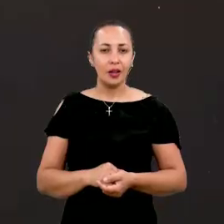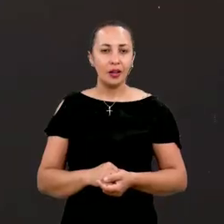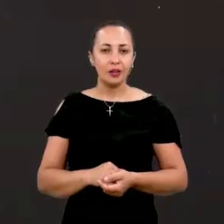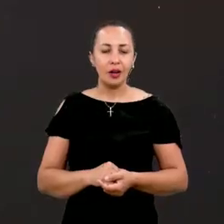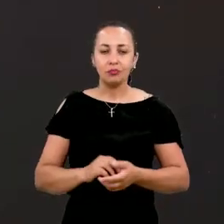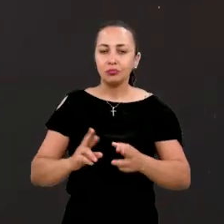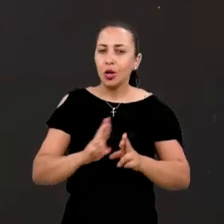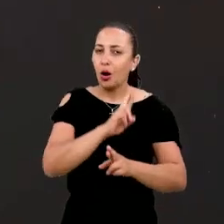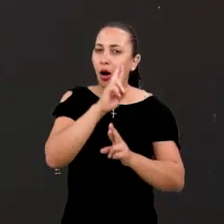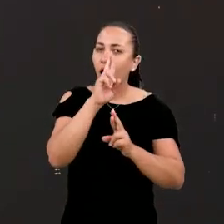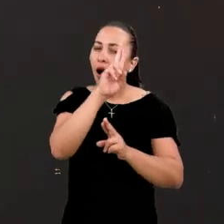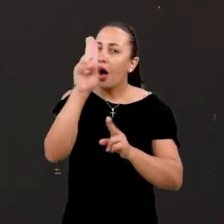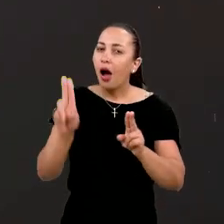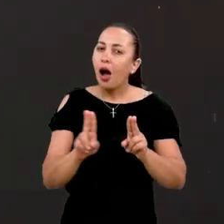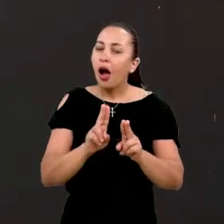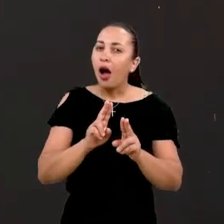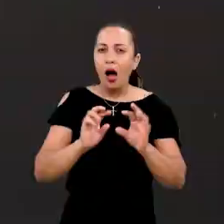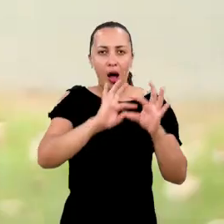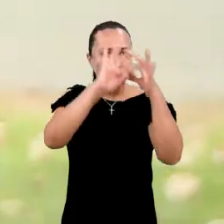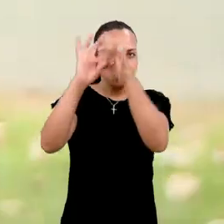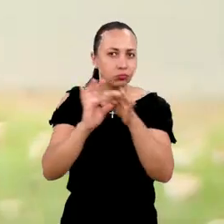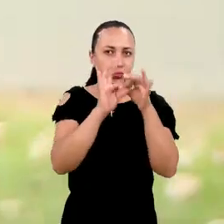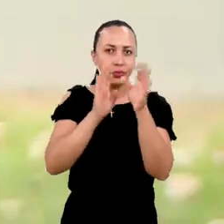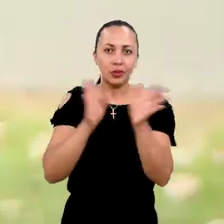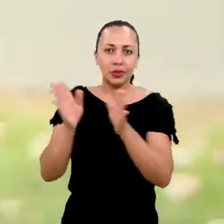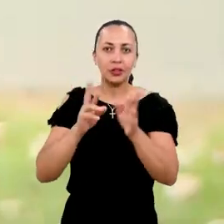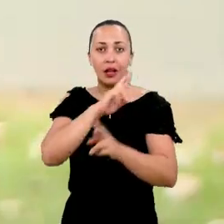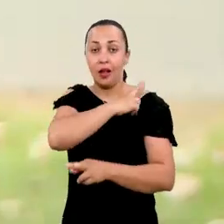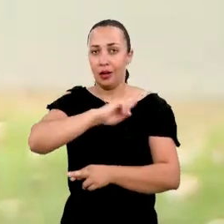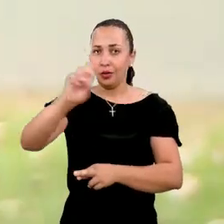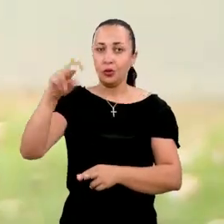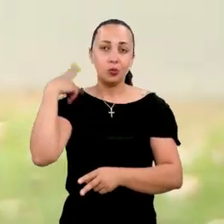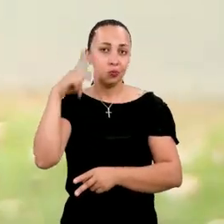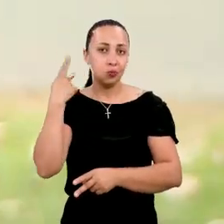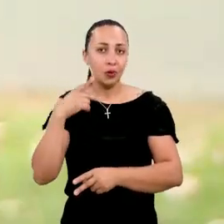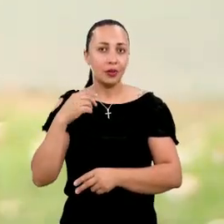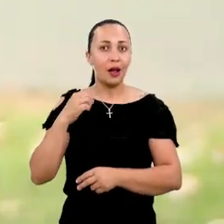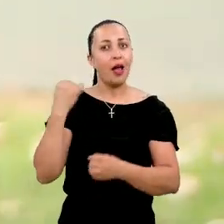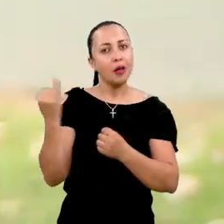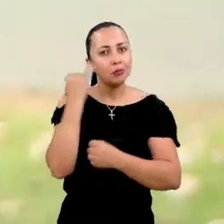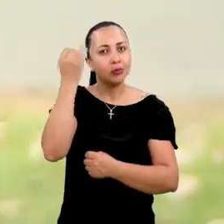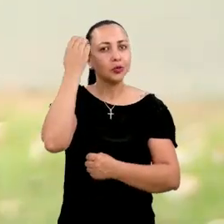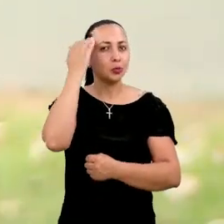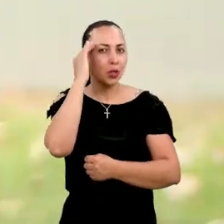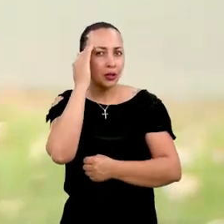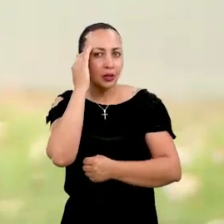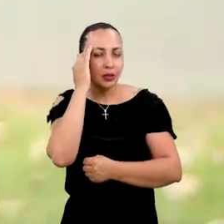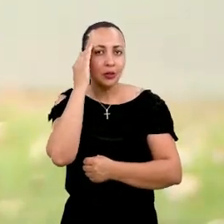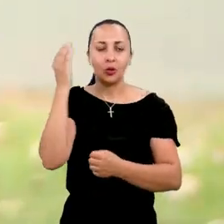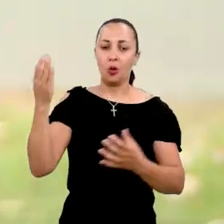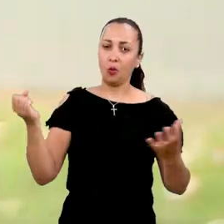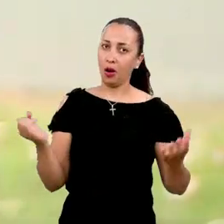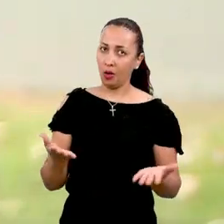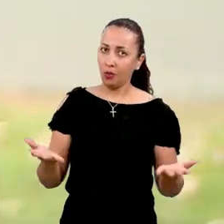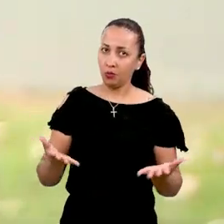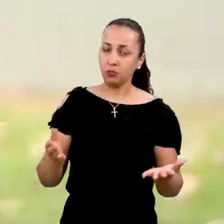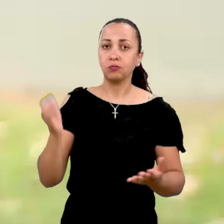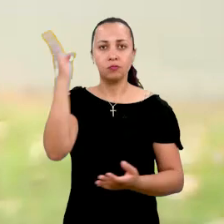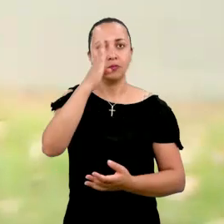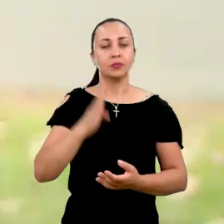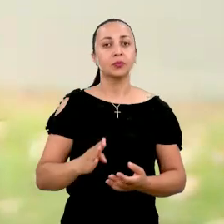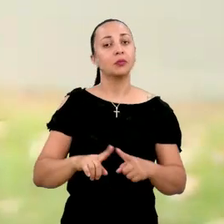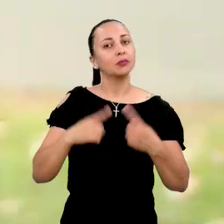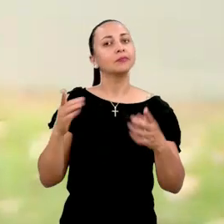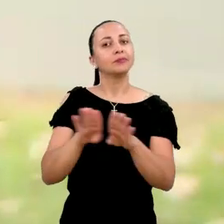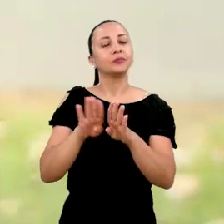A interação entre religião e política, ela tem uma importância dramática para se compreender não apenas o momento atual no Brasil,